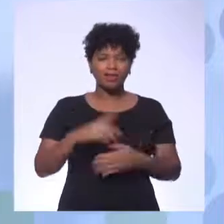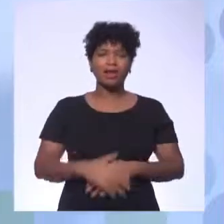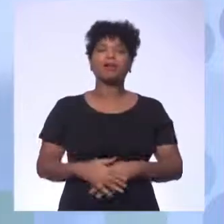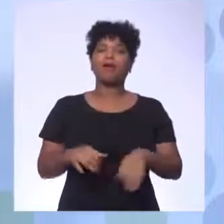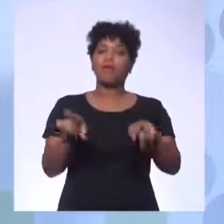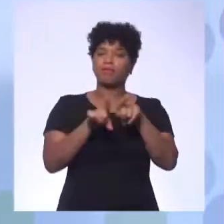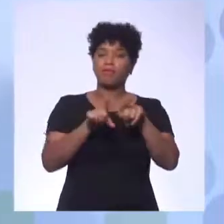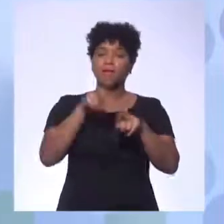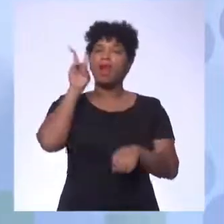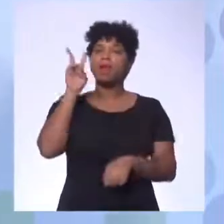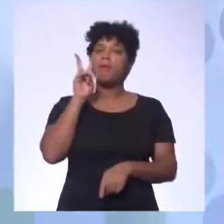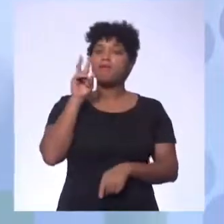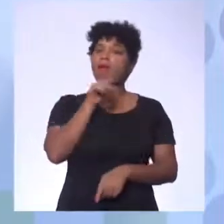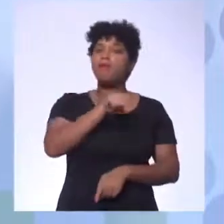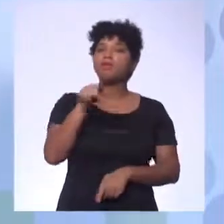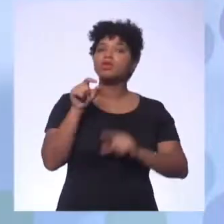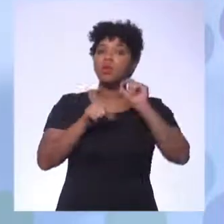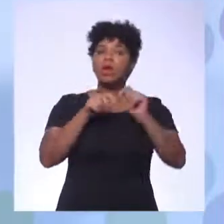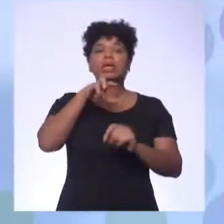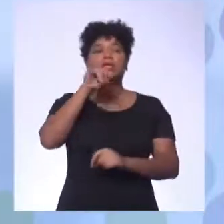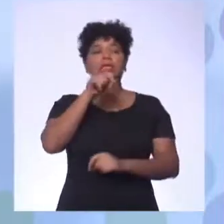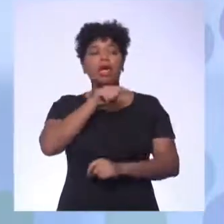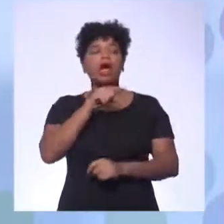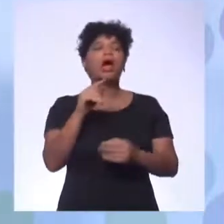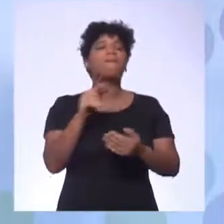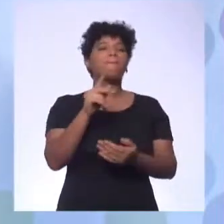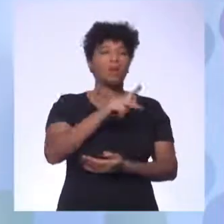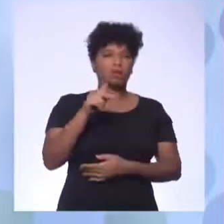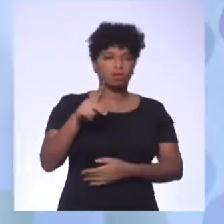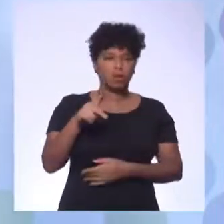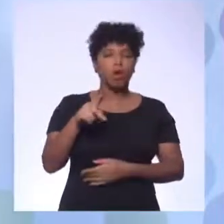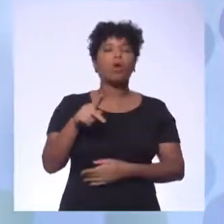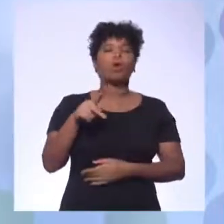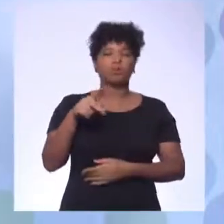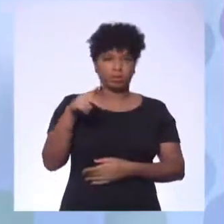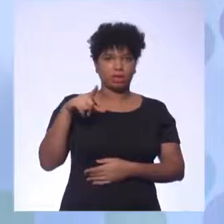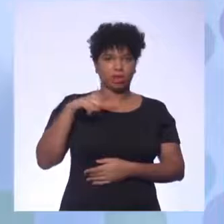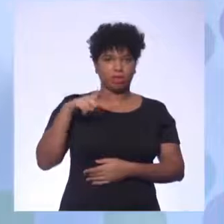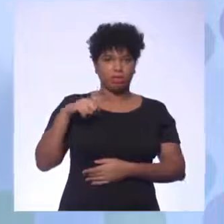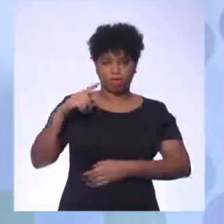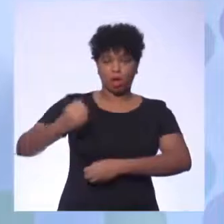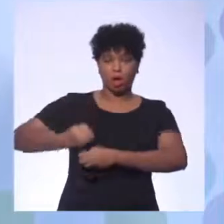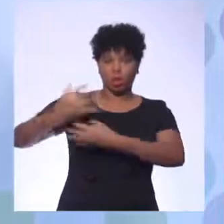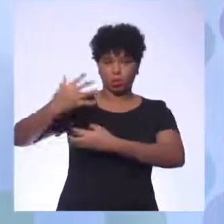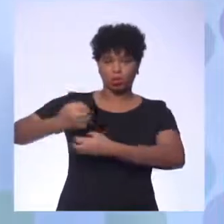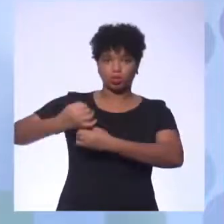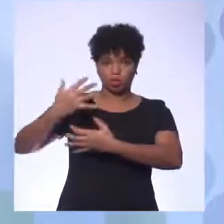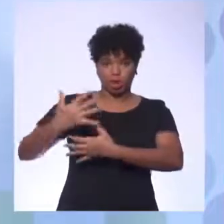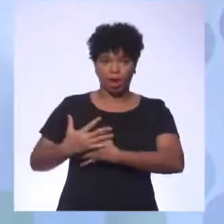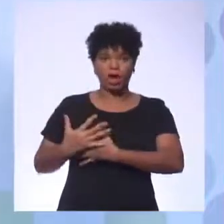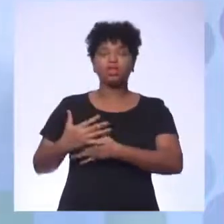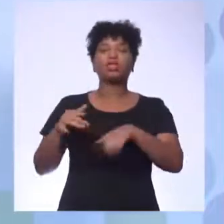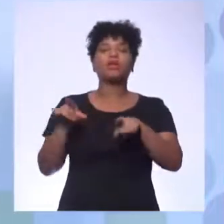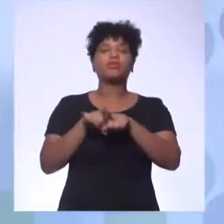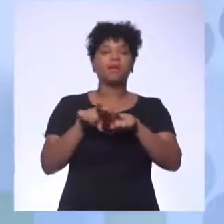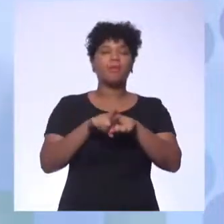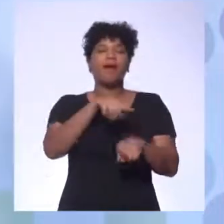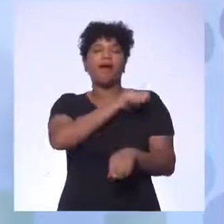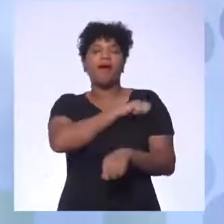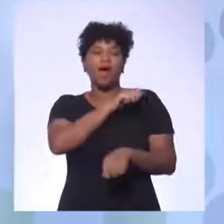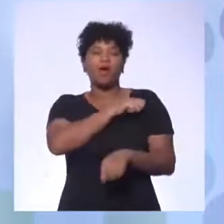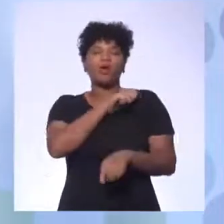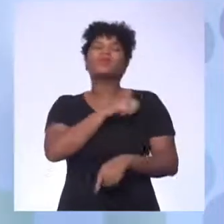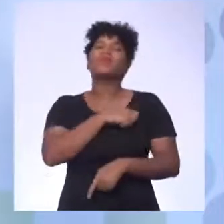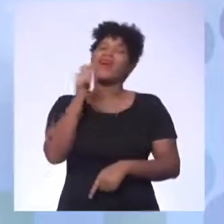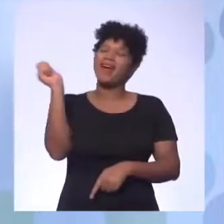lembrar vocês, se tiver aí algum educando interagindo, por favor, manda o nomezinho dele aqui no chat, a escola, a gente gosta sempre